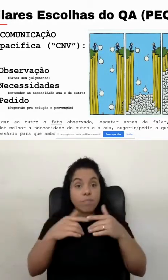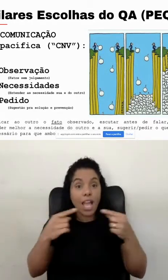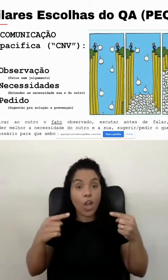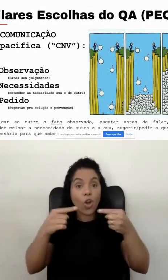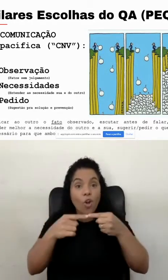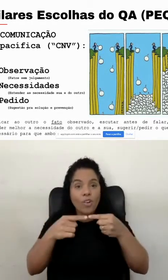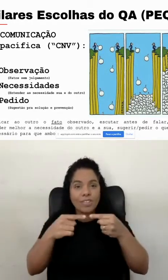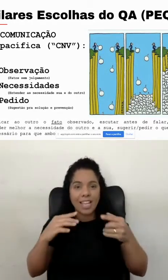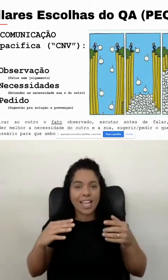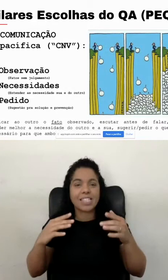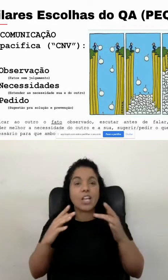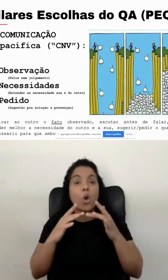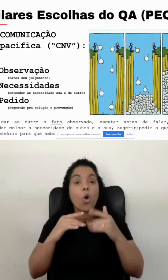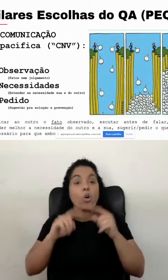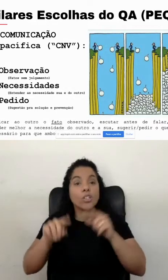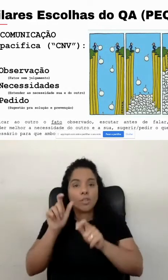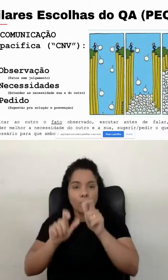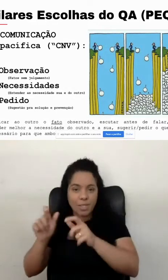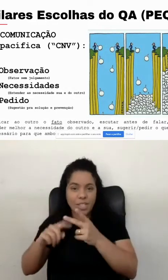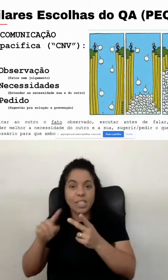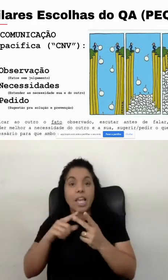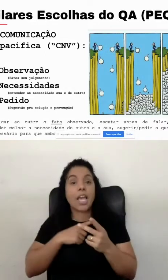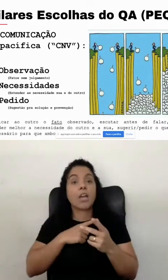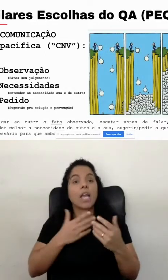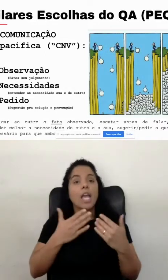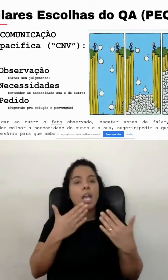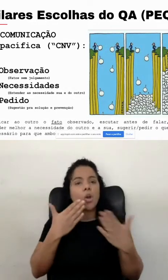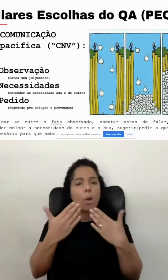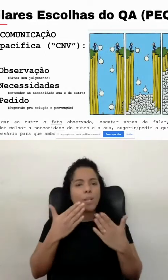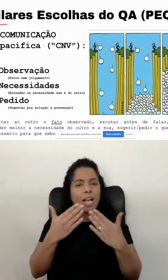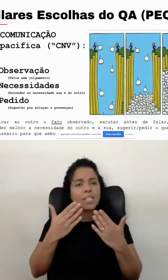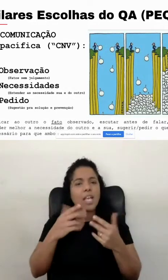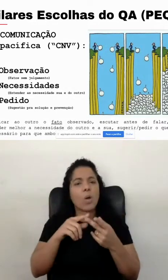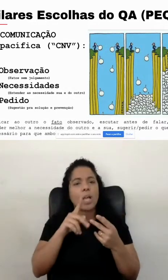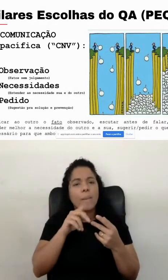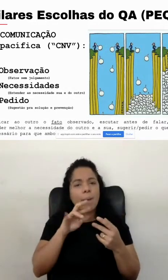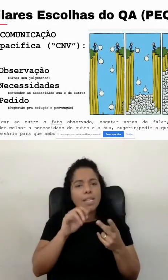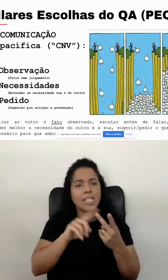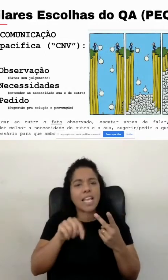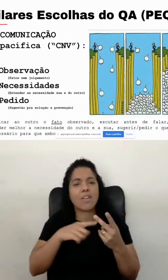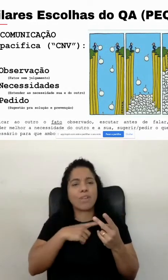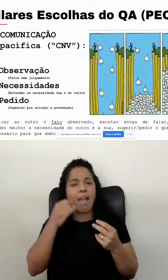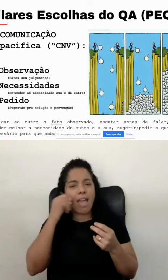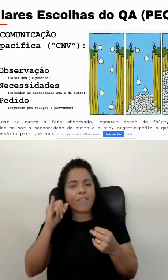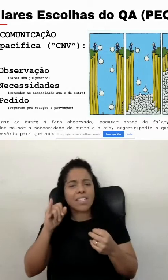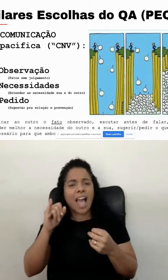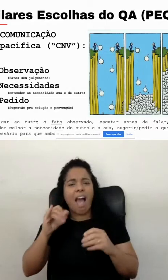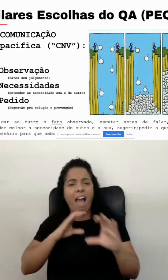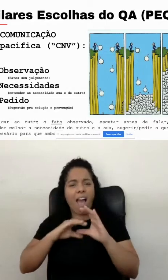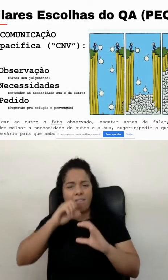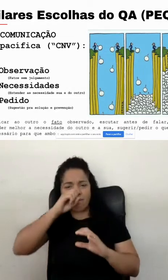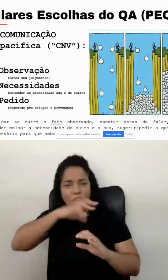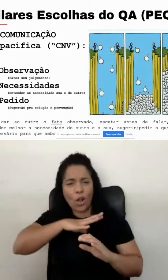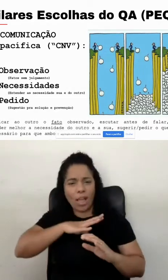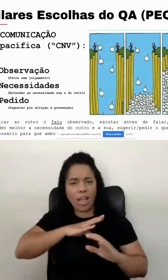trouxe aqui a questão da comunicação pacífica, né, como uma referência da comunicação não violenta, e aí eu